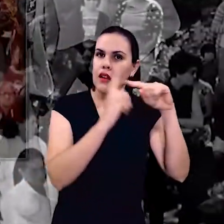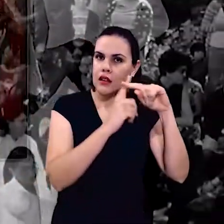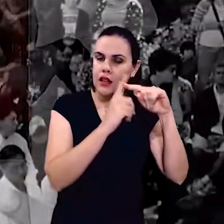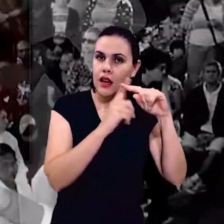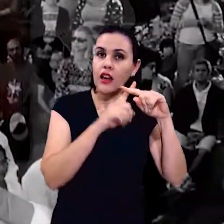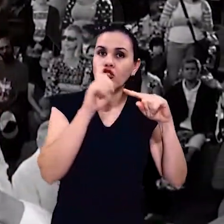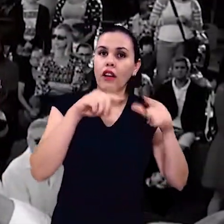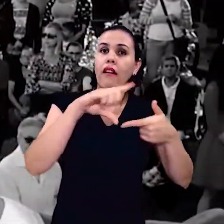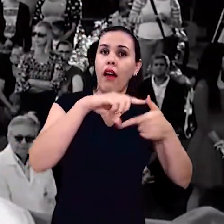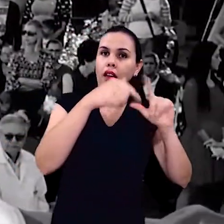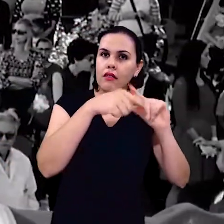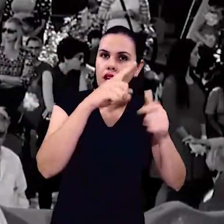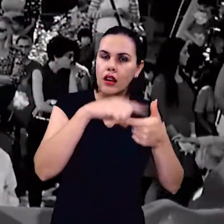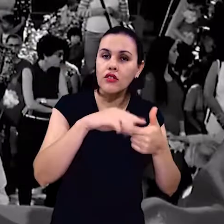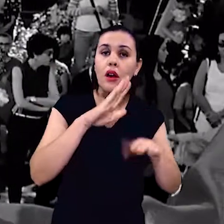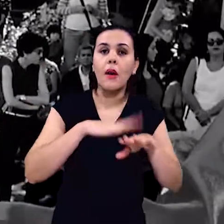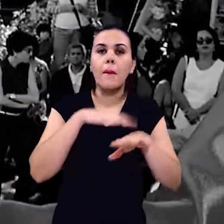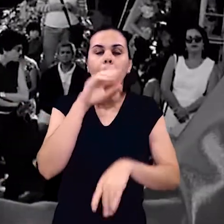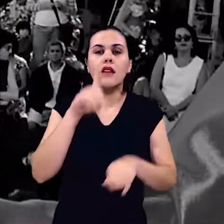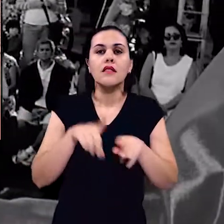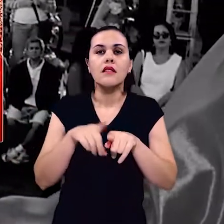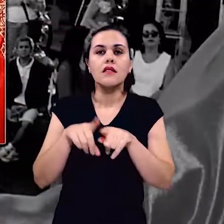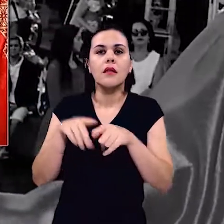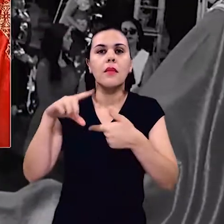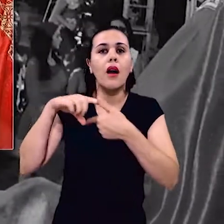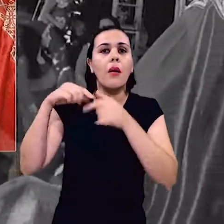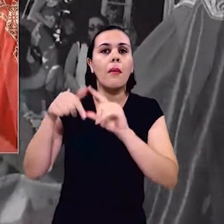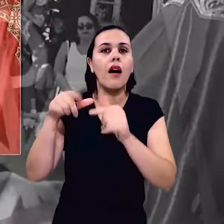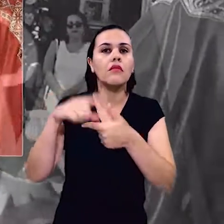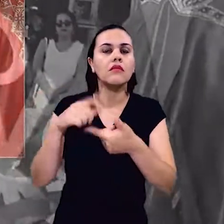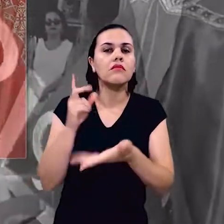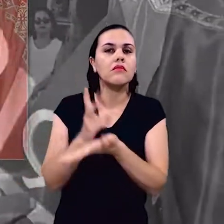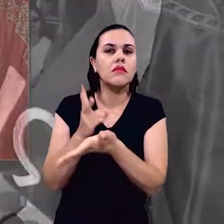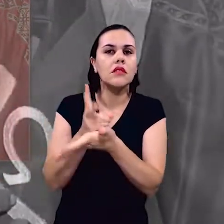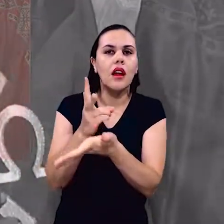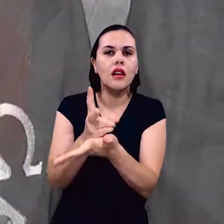tradição católica, romana, mas principalmente como tradição